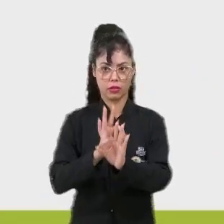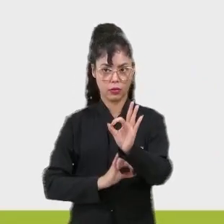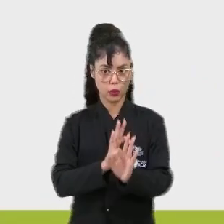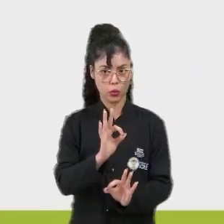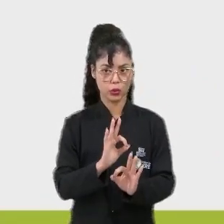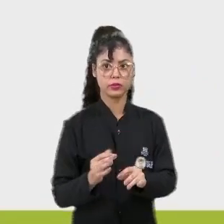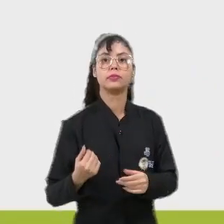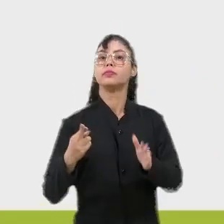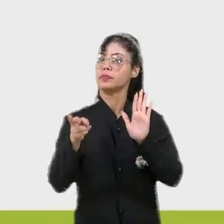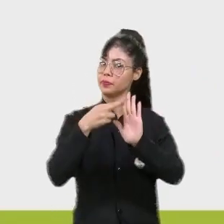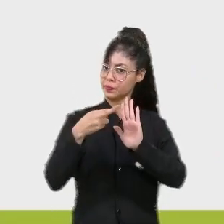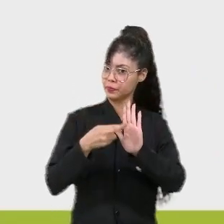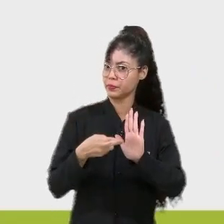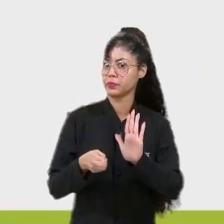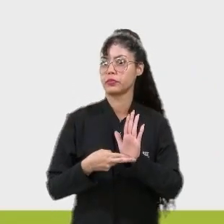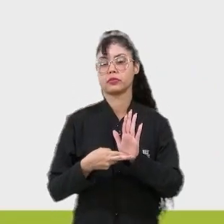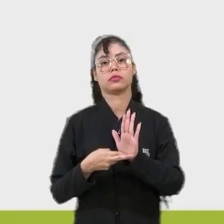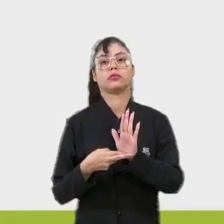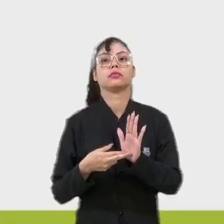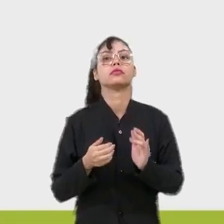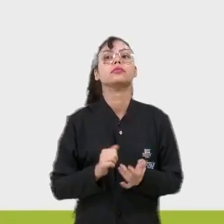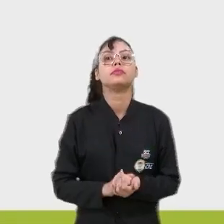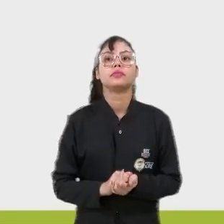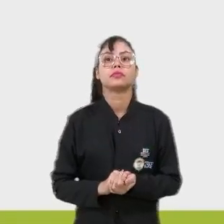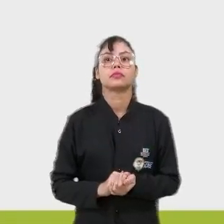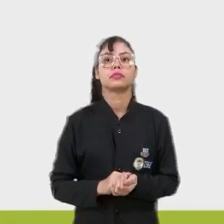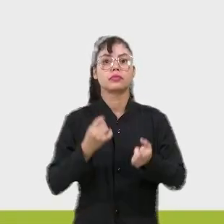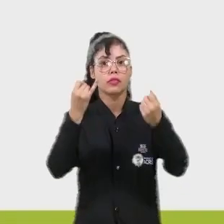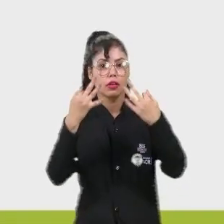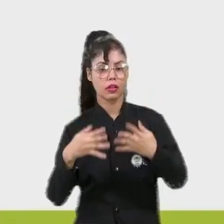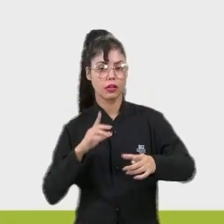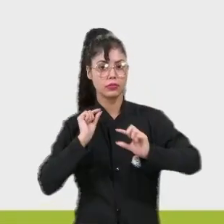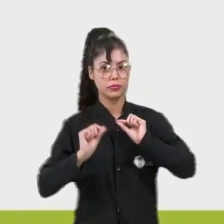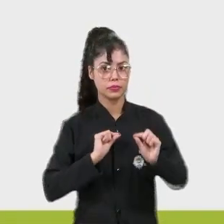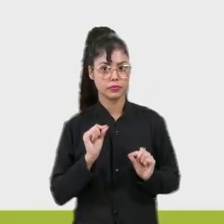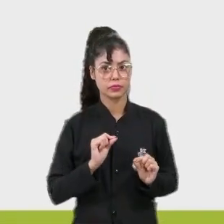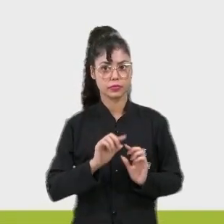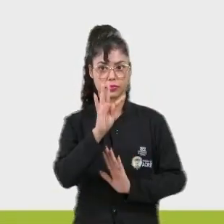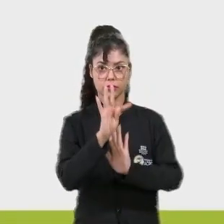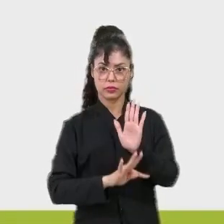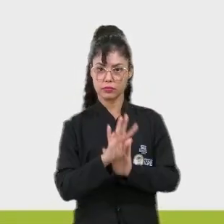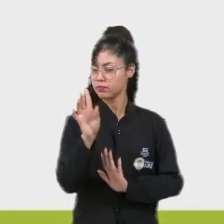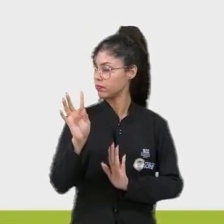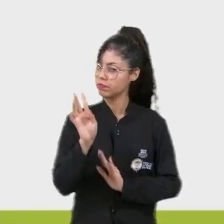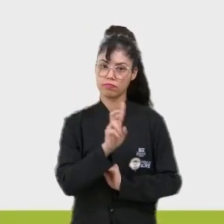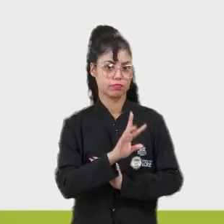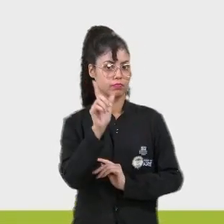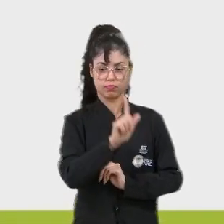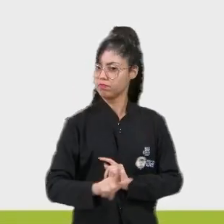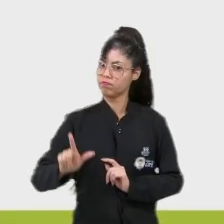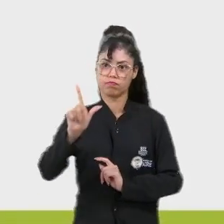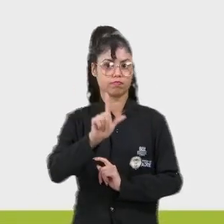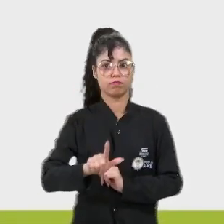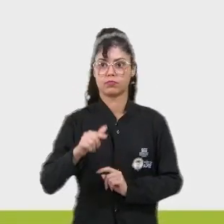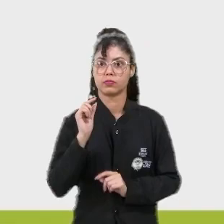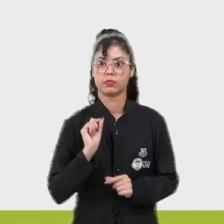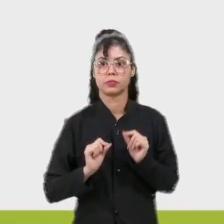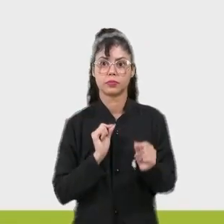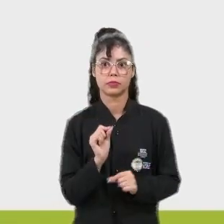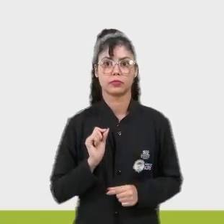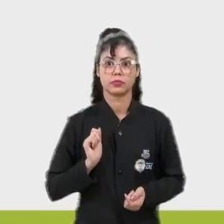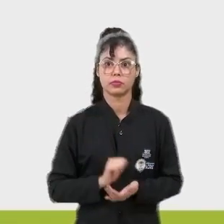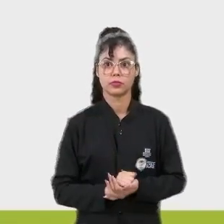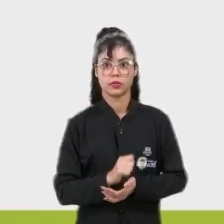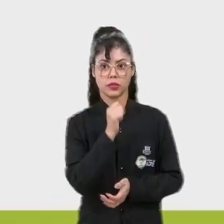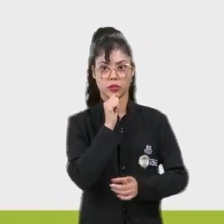organizada, padronizada. Explicando isso aí, no texto não literário, eu tenho que